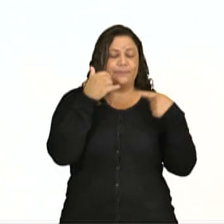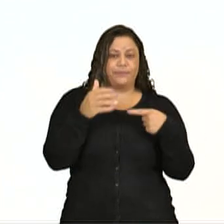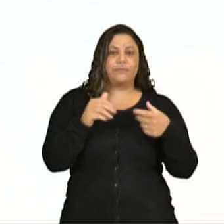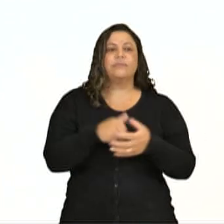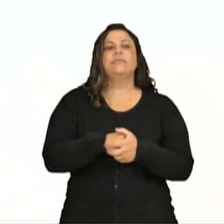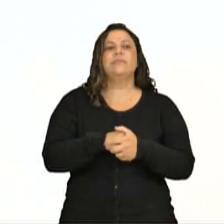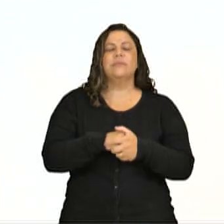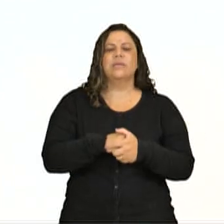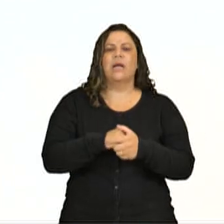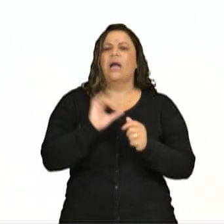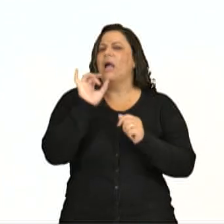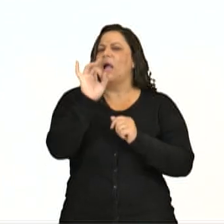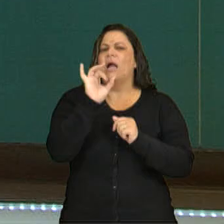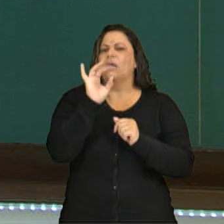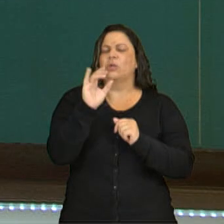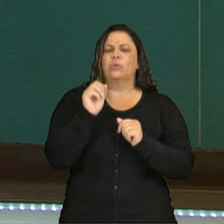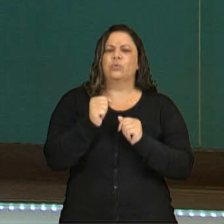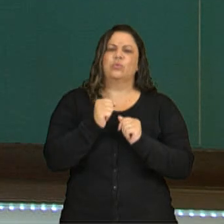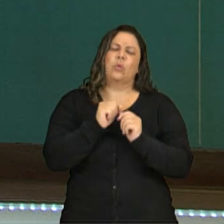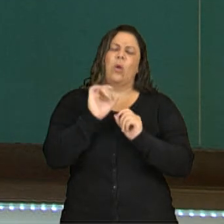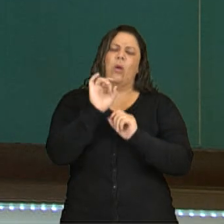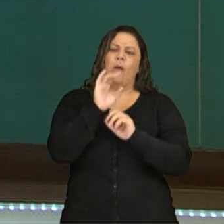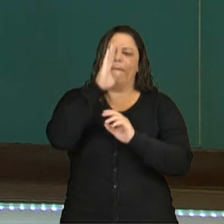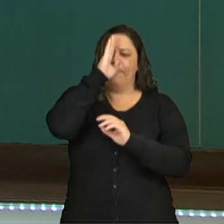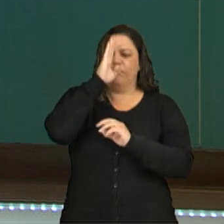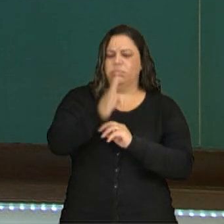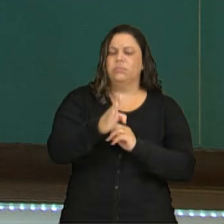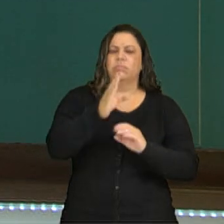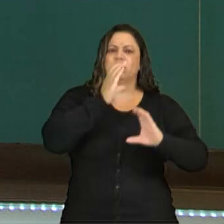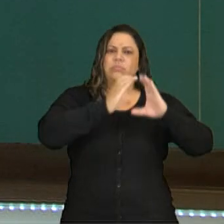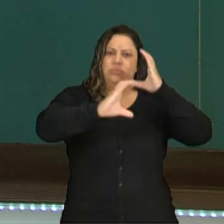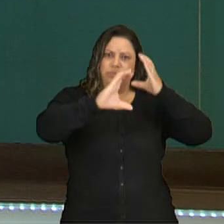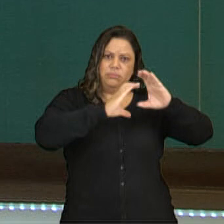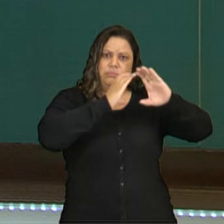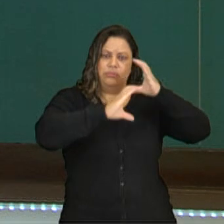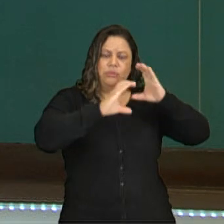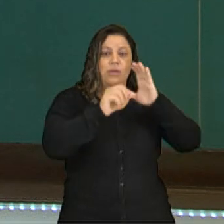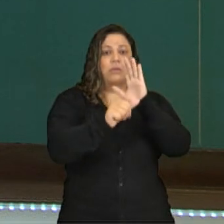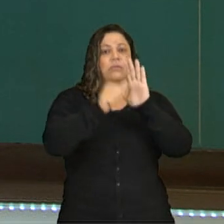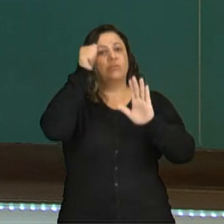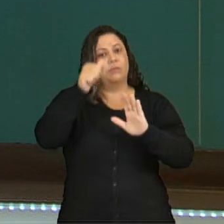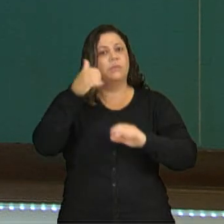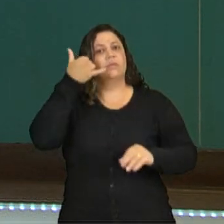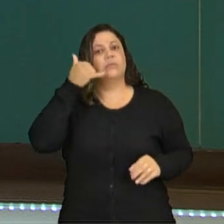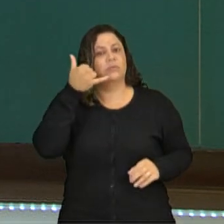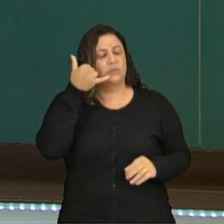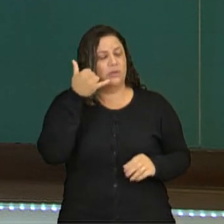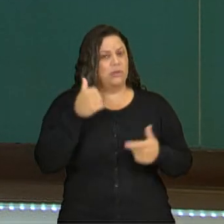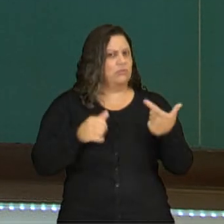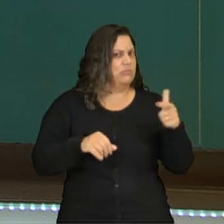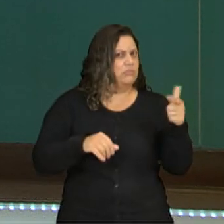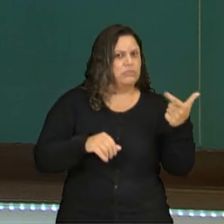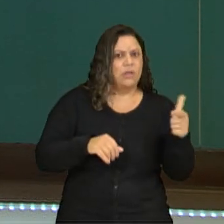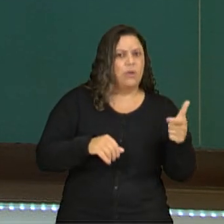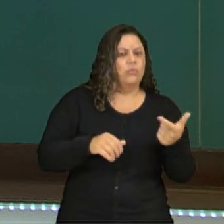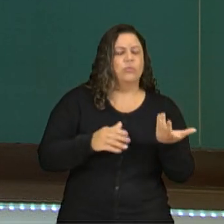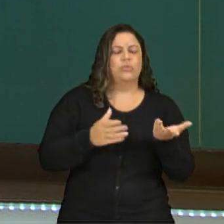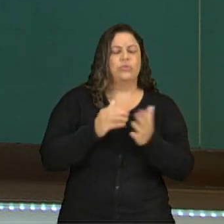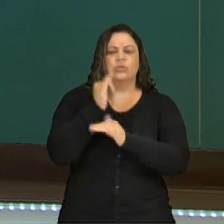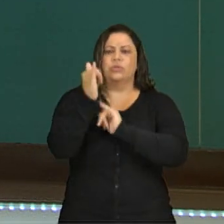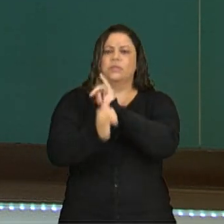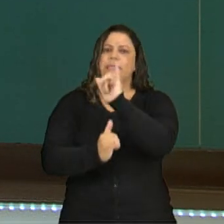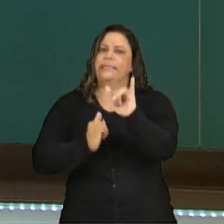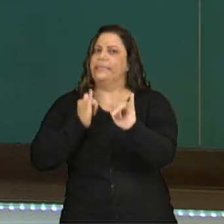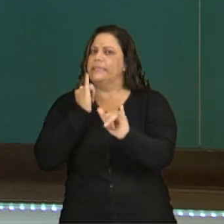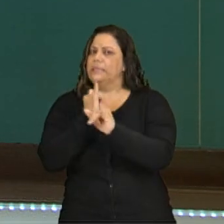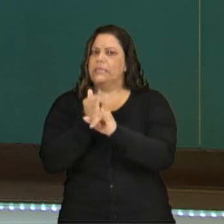aparelho basicamente de comunicação. Os primeiros celulares, eles não tinham acesso à